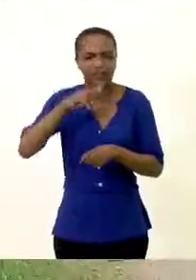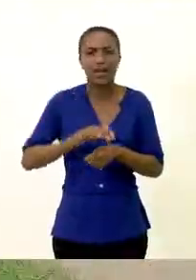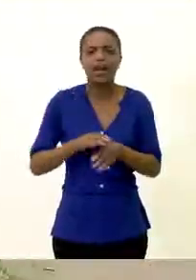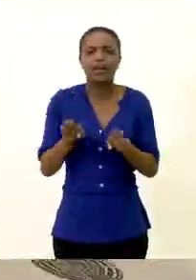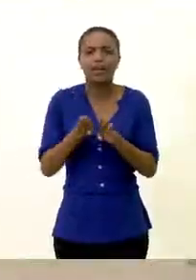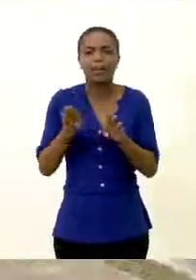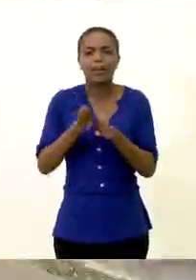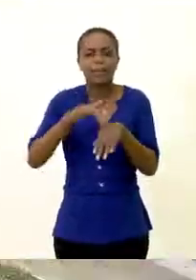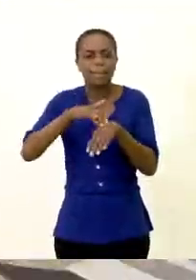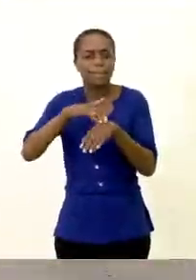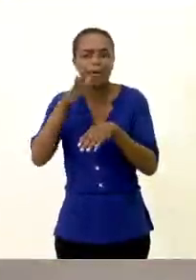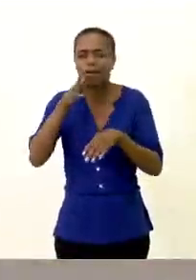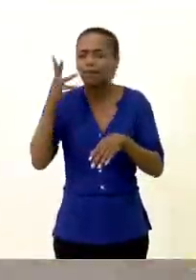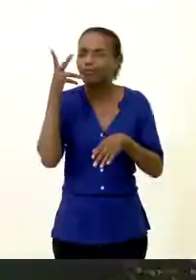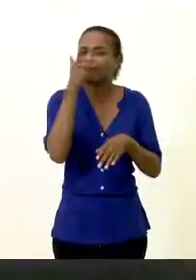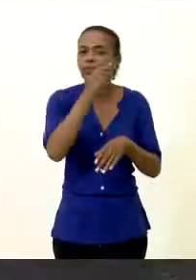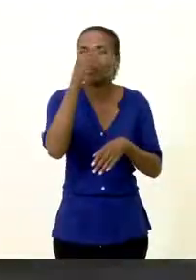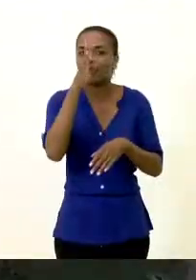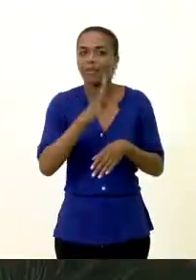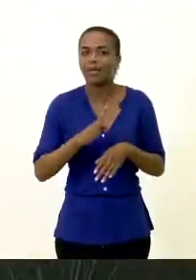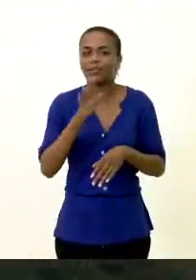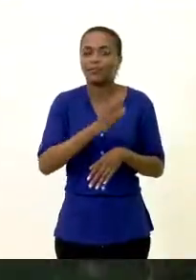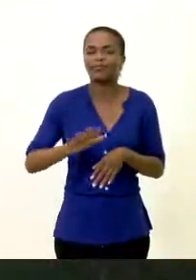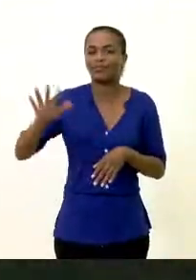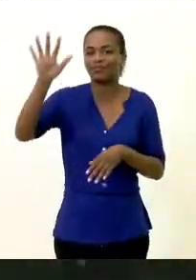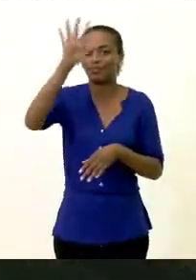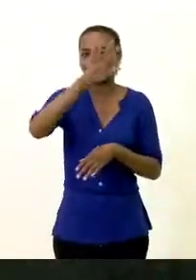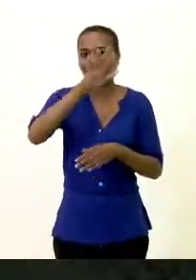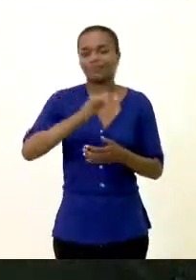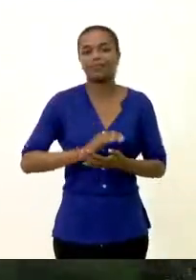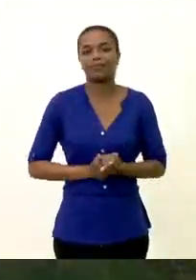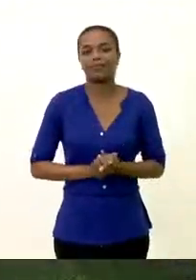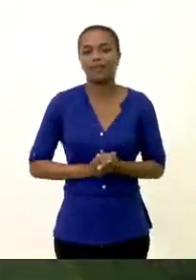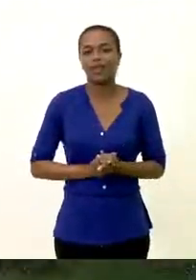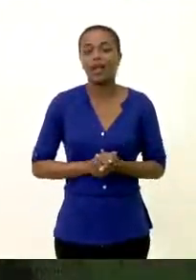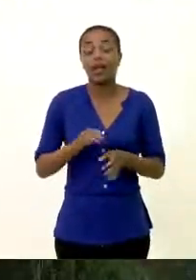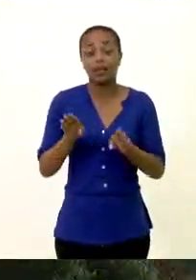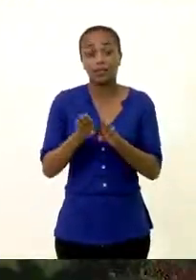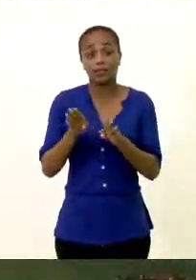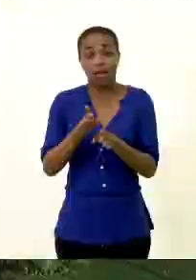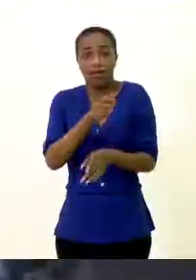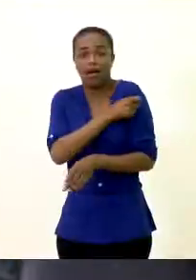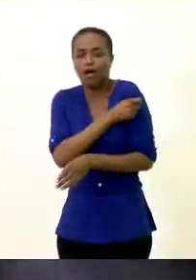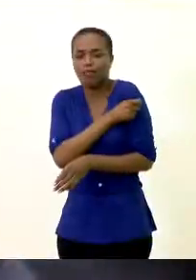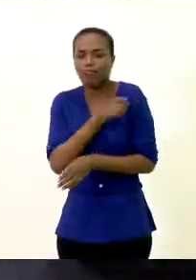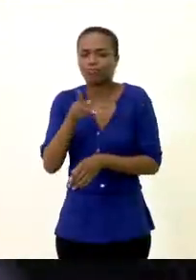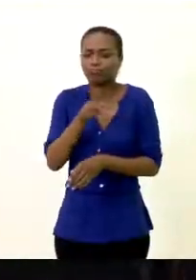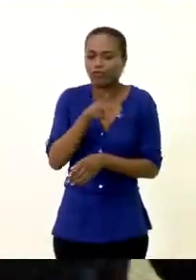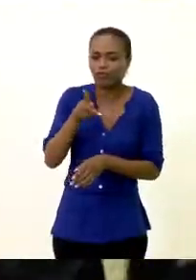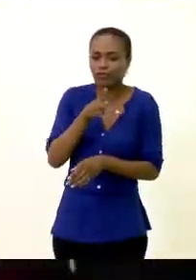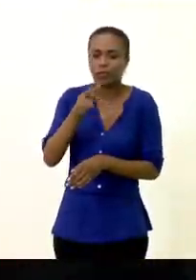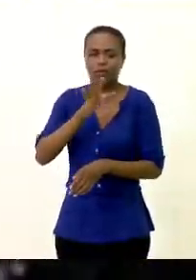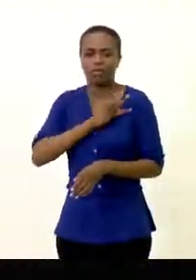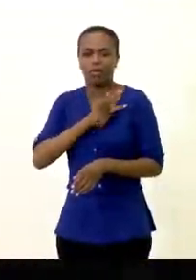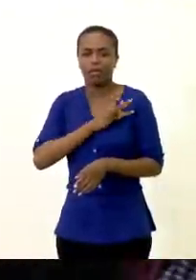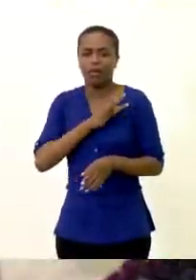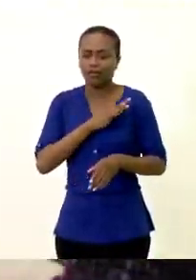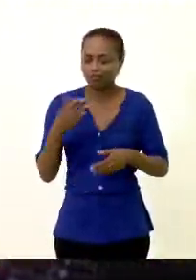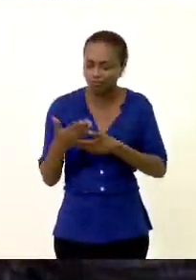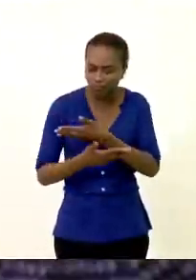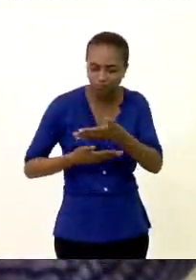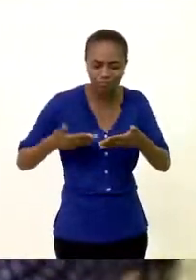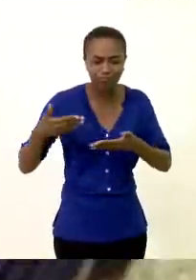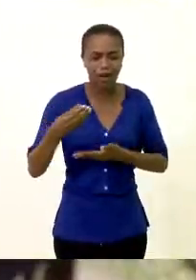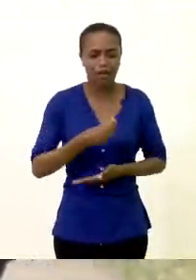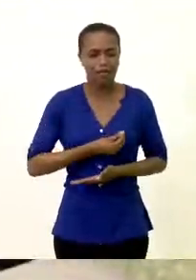90 anos de história e é considerada uma das mais bonitas do Brasil. Nela, estudantes, professores